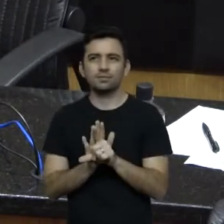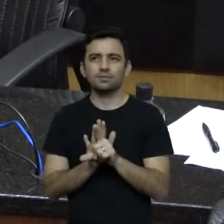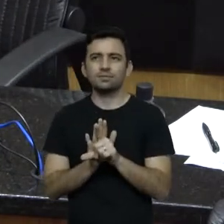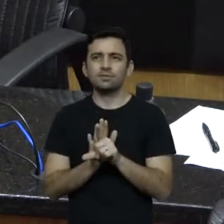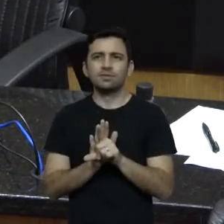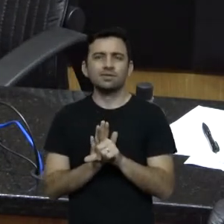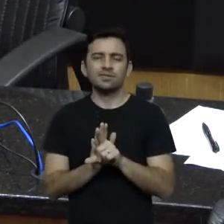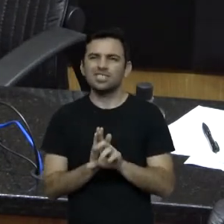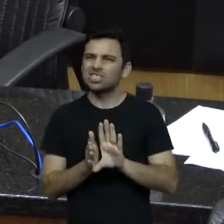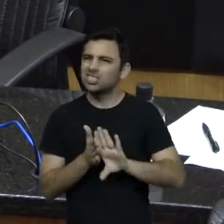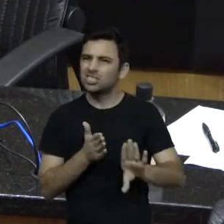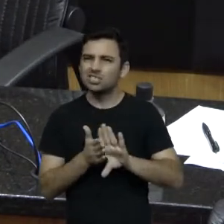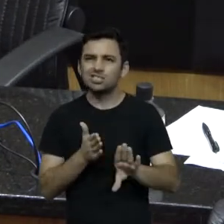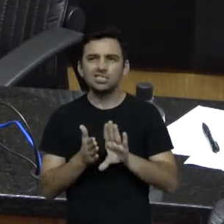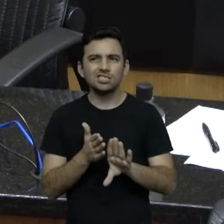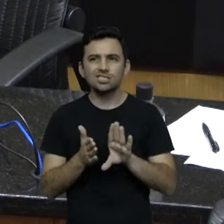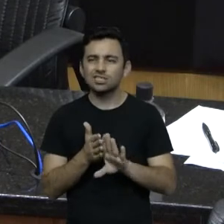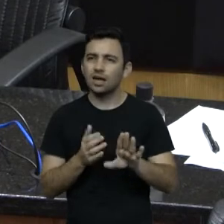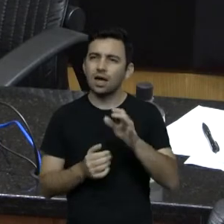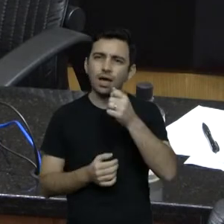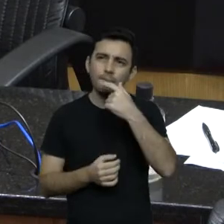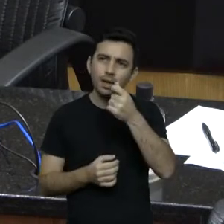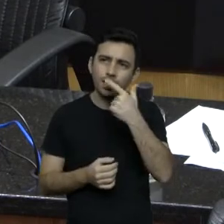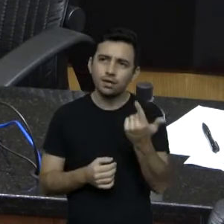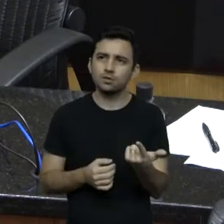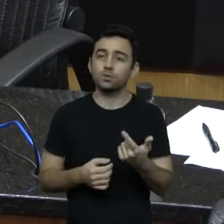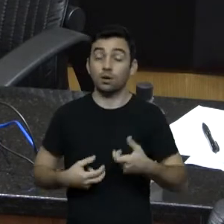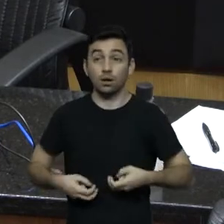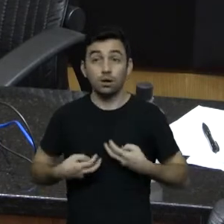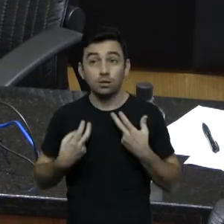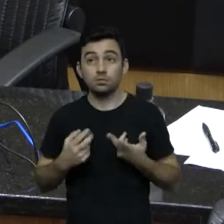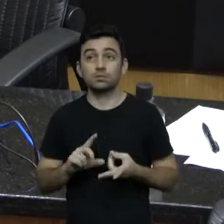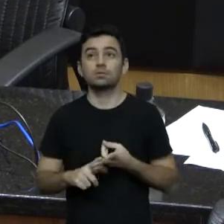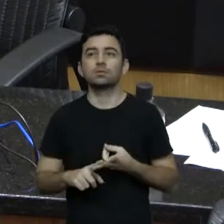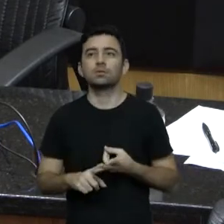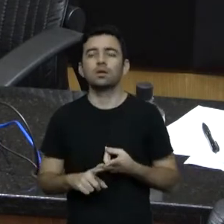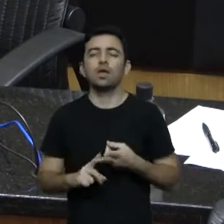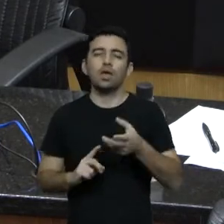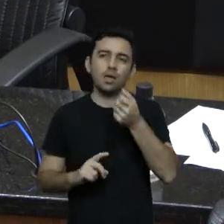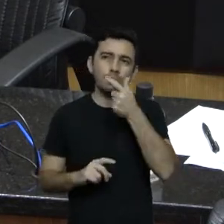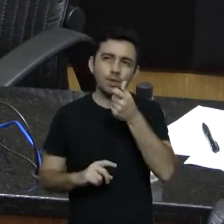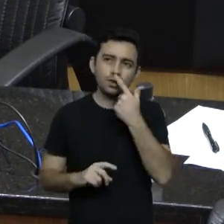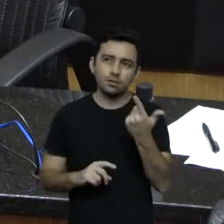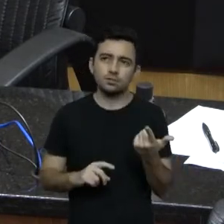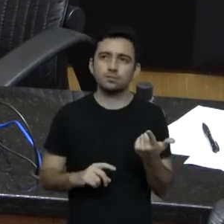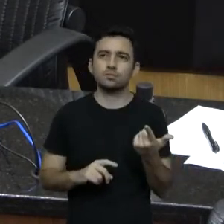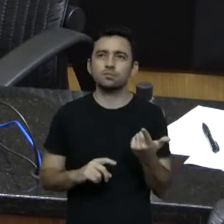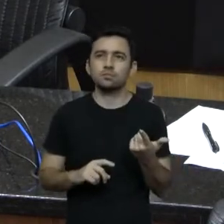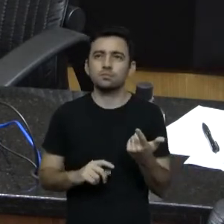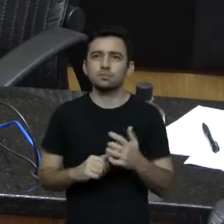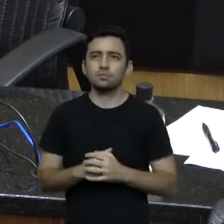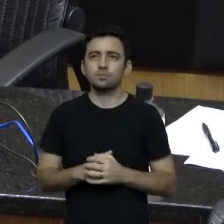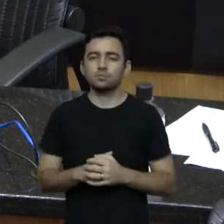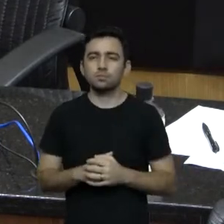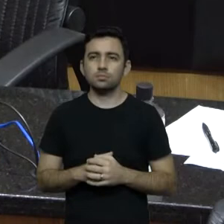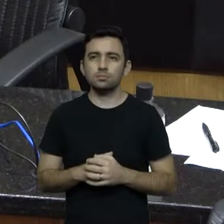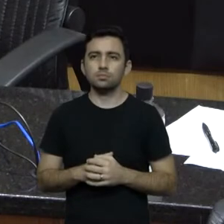isenta medicamento contra o câncer medicamento contra